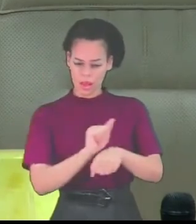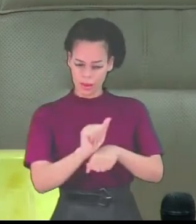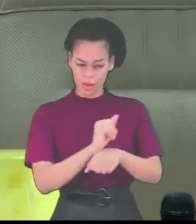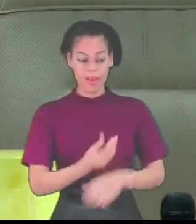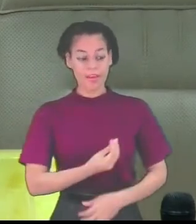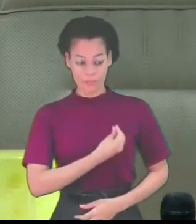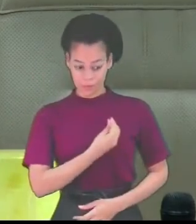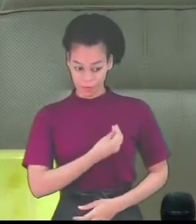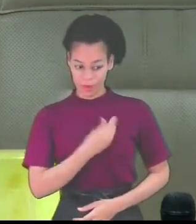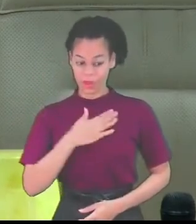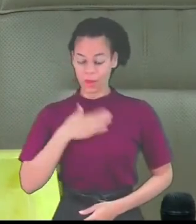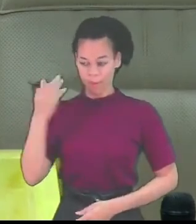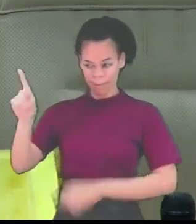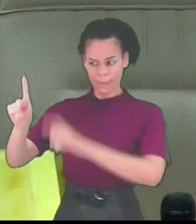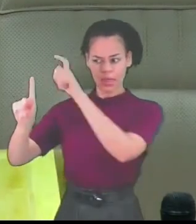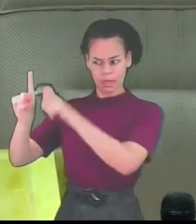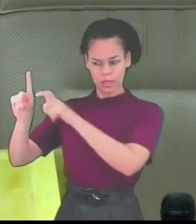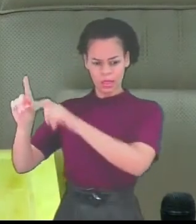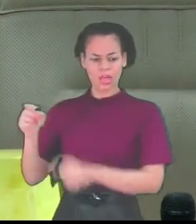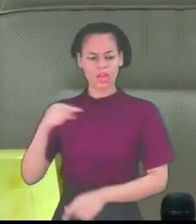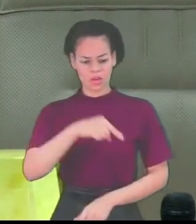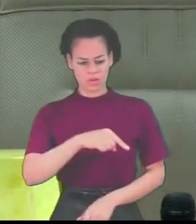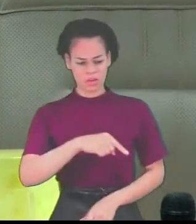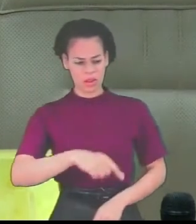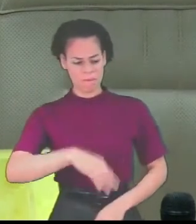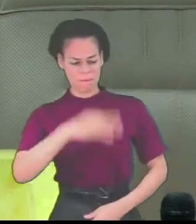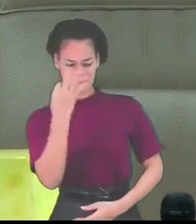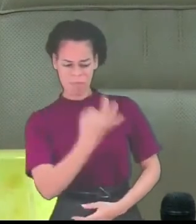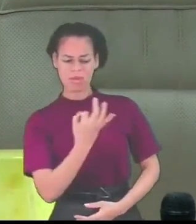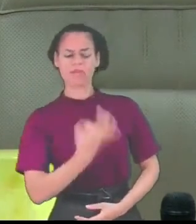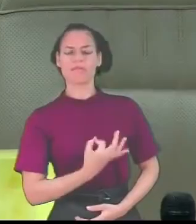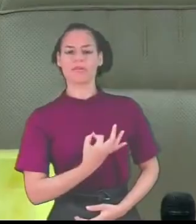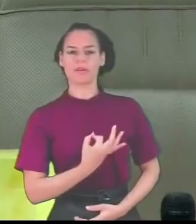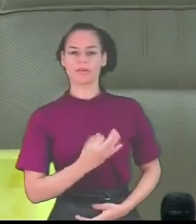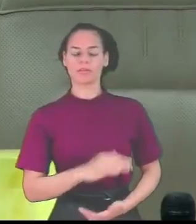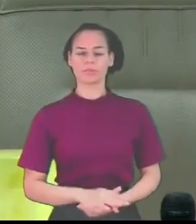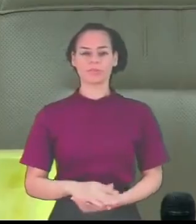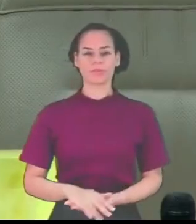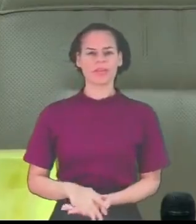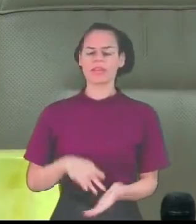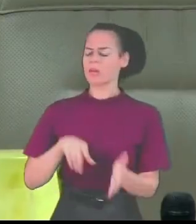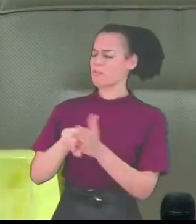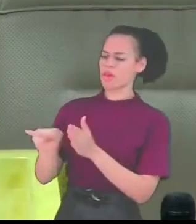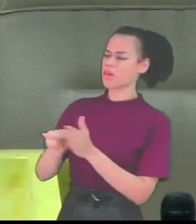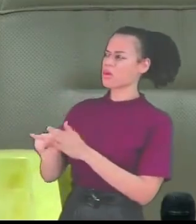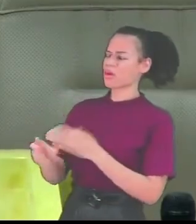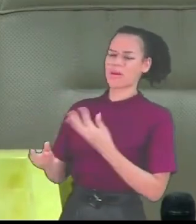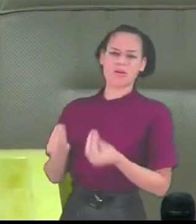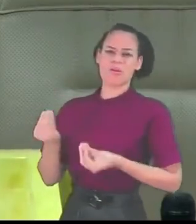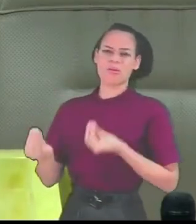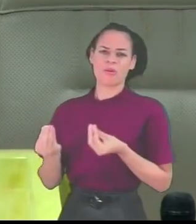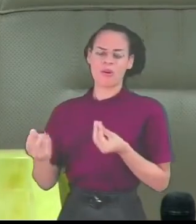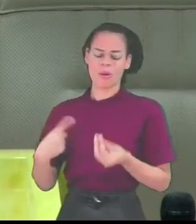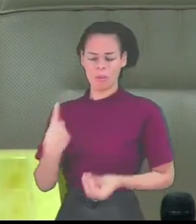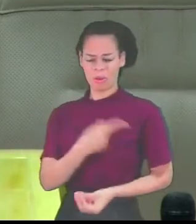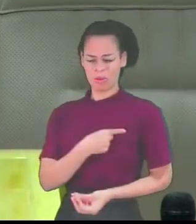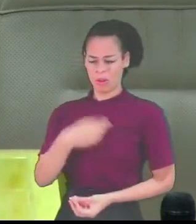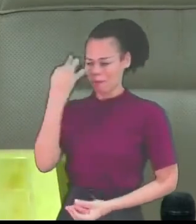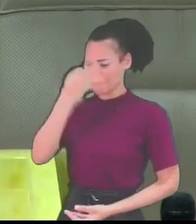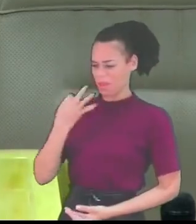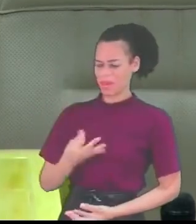minha presença e ser perfeito aí nós nos perguntamos como é que nós somos